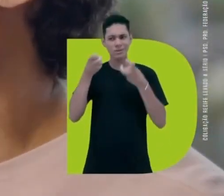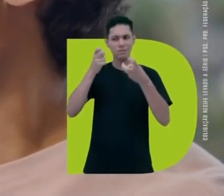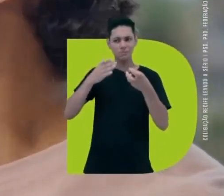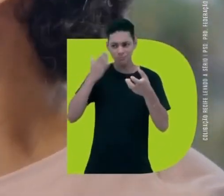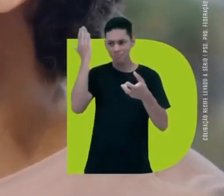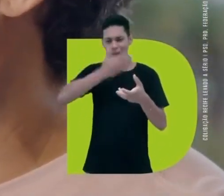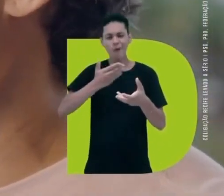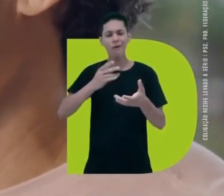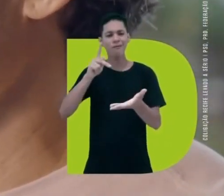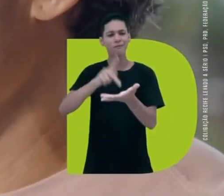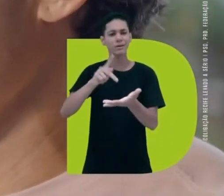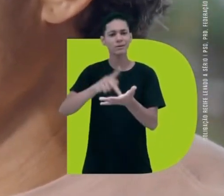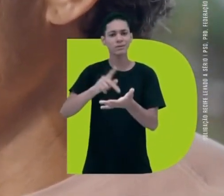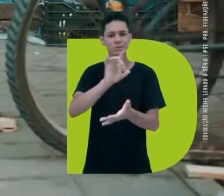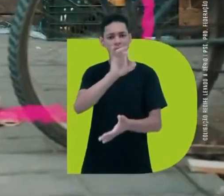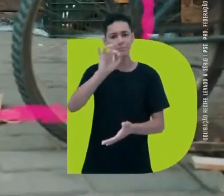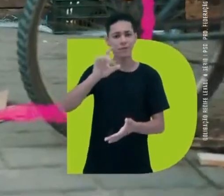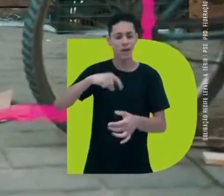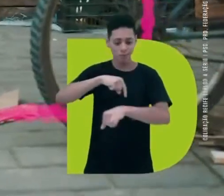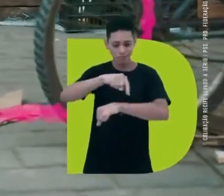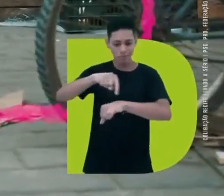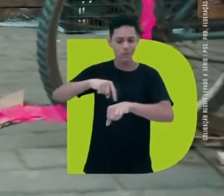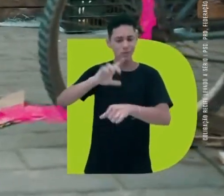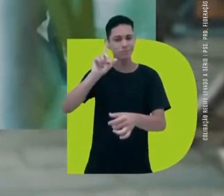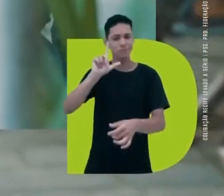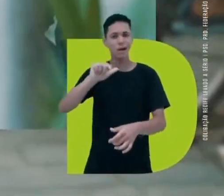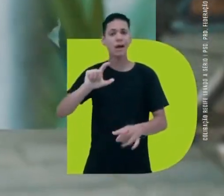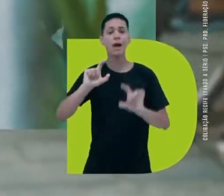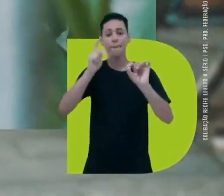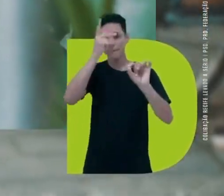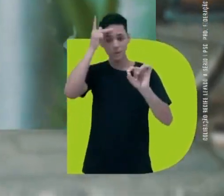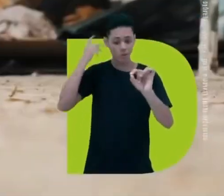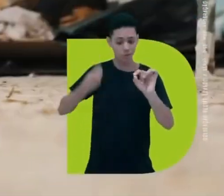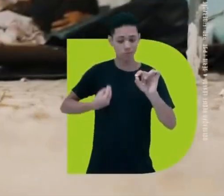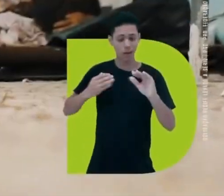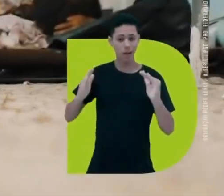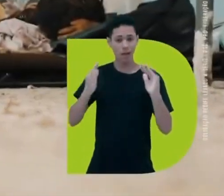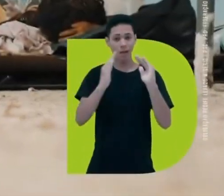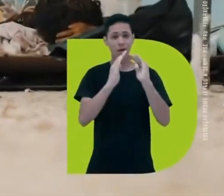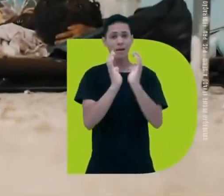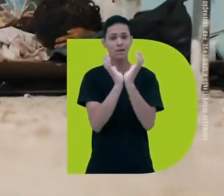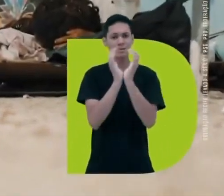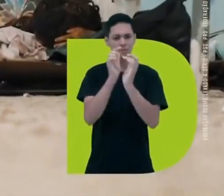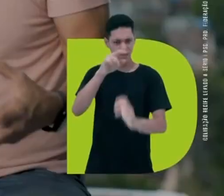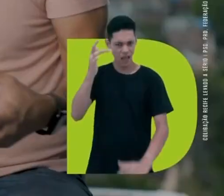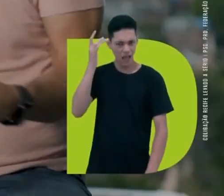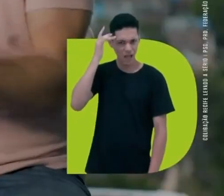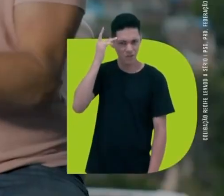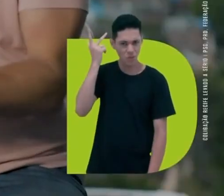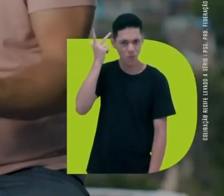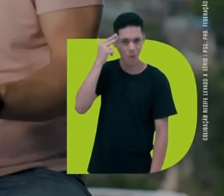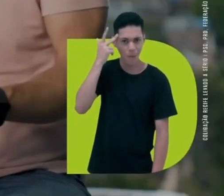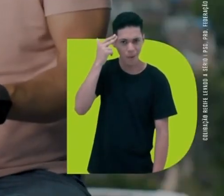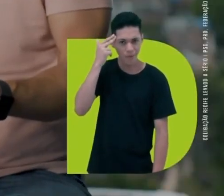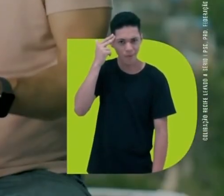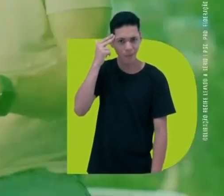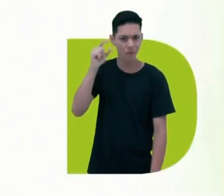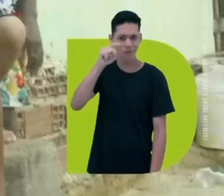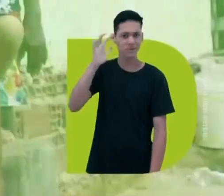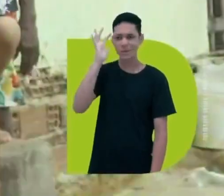gente tira e a gente vai ver a realidade de cada um. A realidade dura é de quem mora no Recife. Se você acha que também não é assim